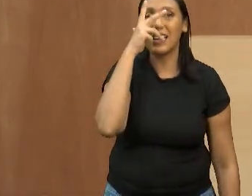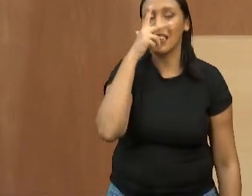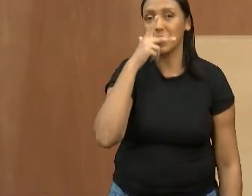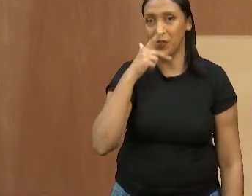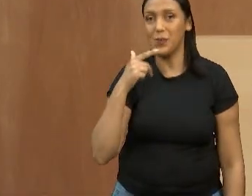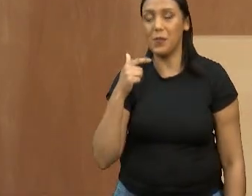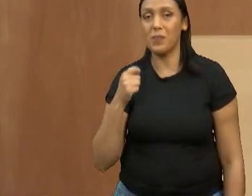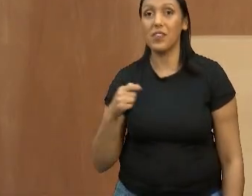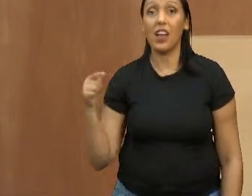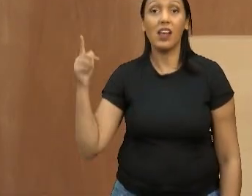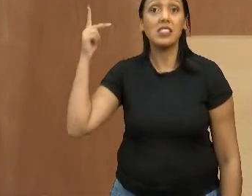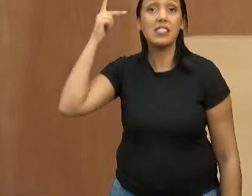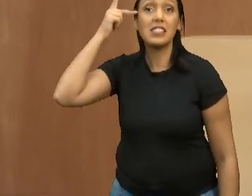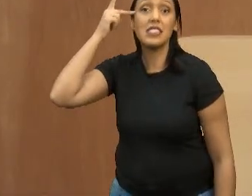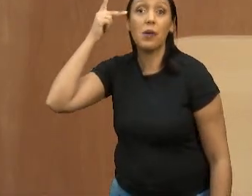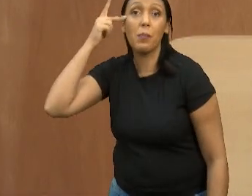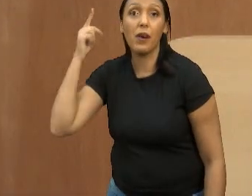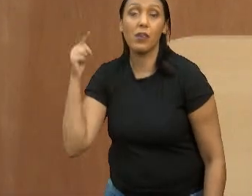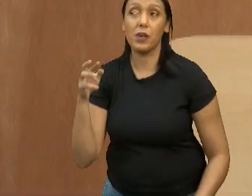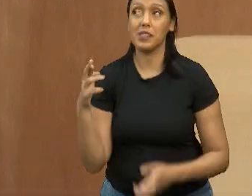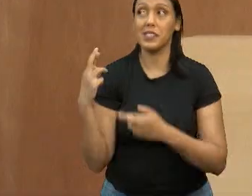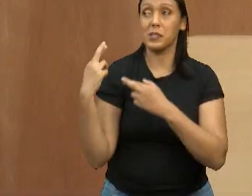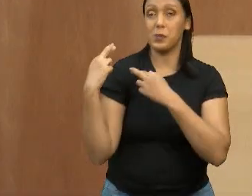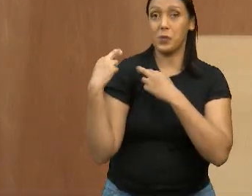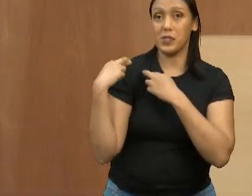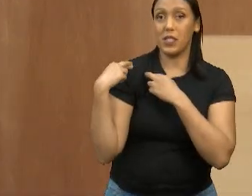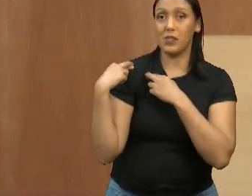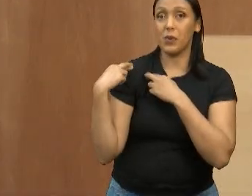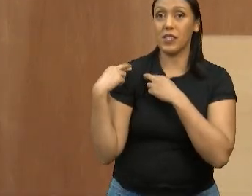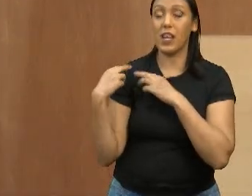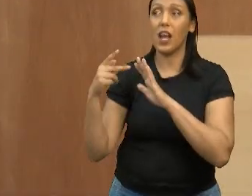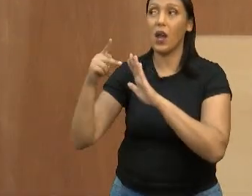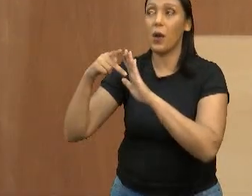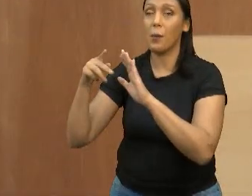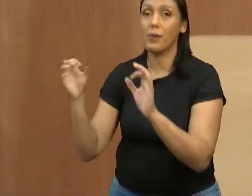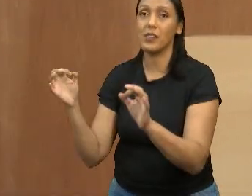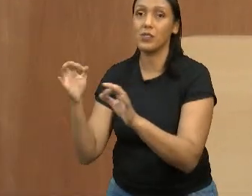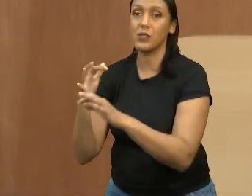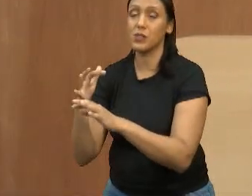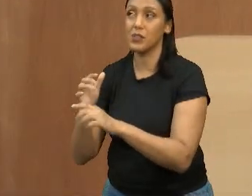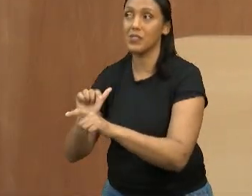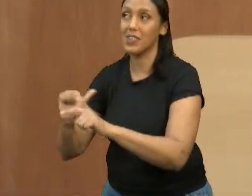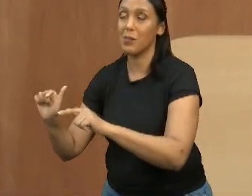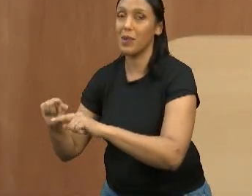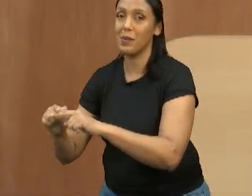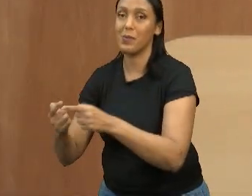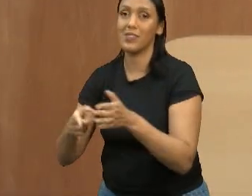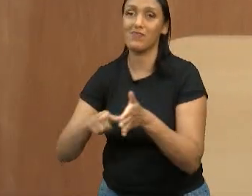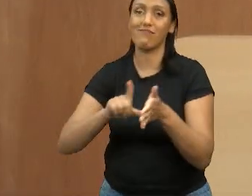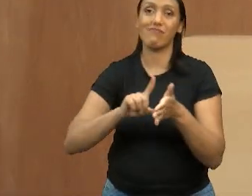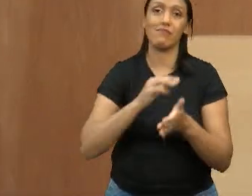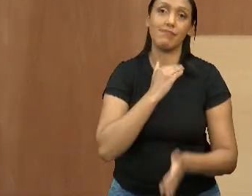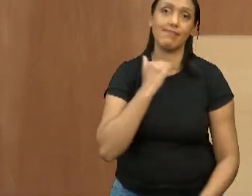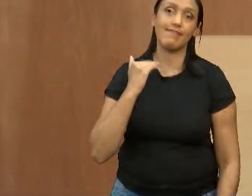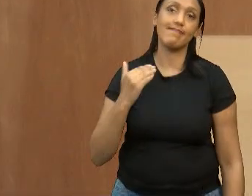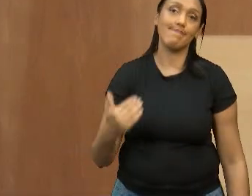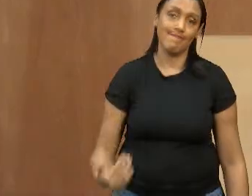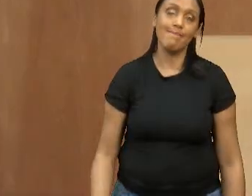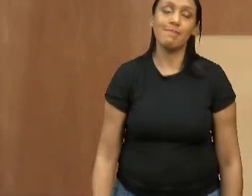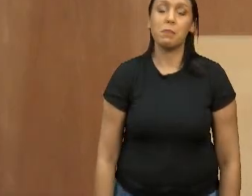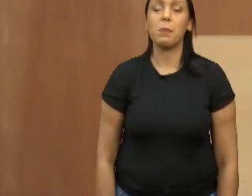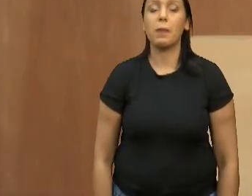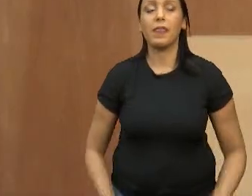Ibirapuera. Infelizmente, ele não teve esse tempo e saiu de cena cedo demais. Nascido